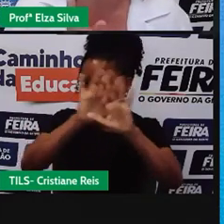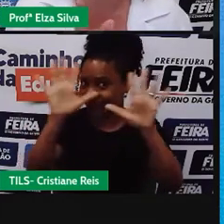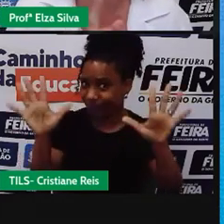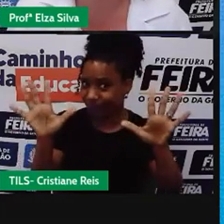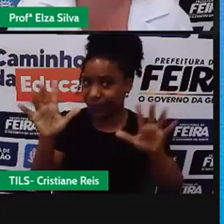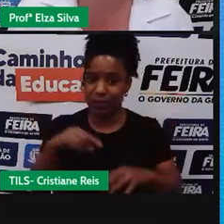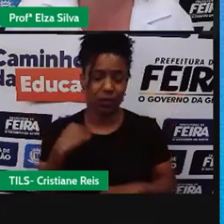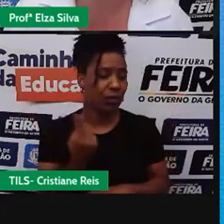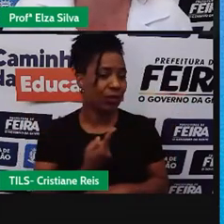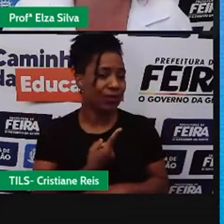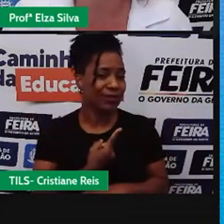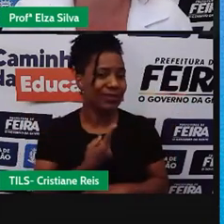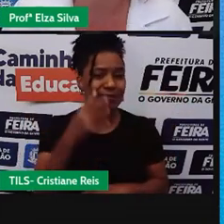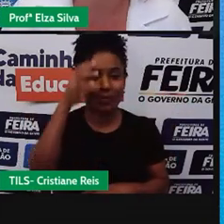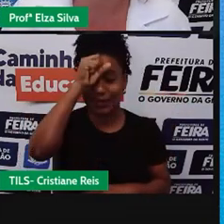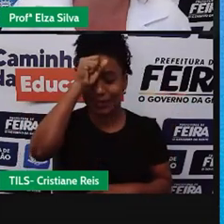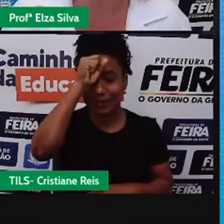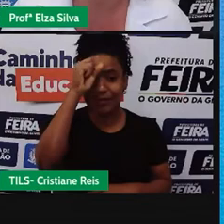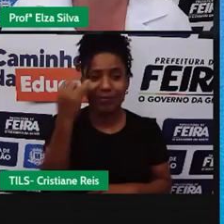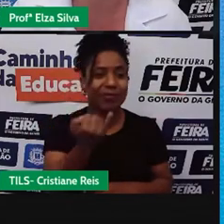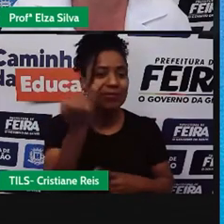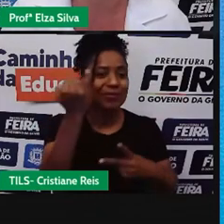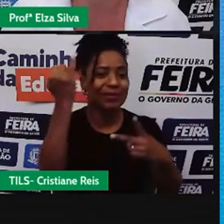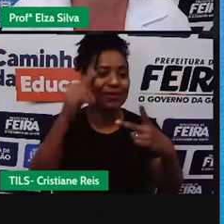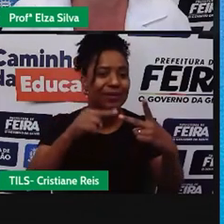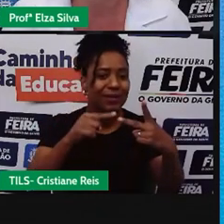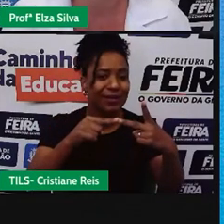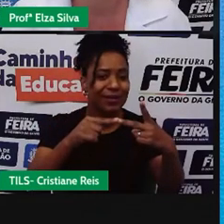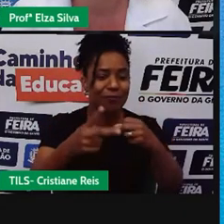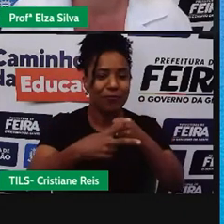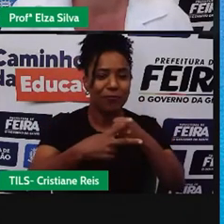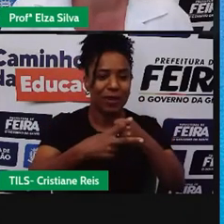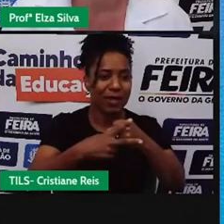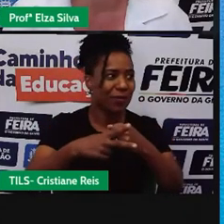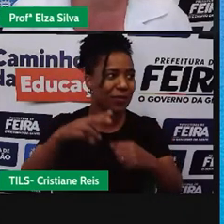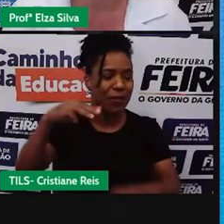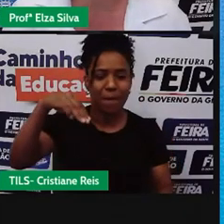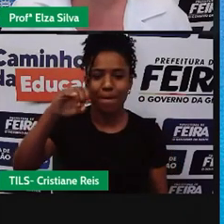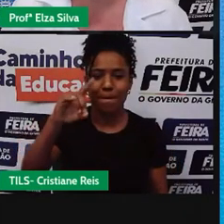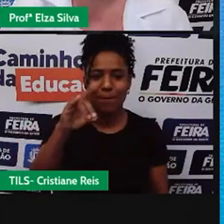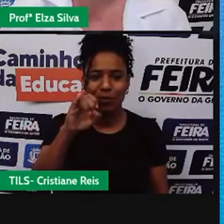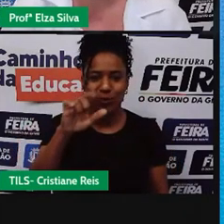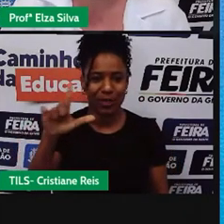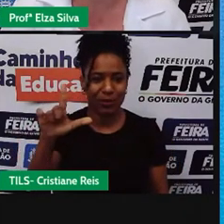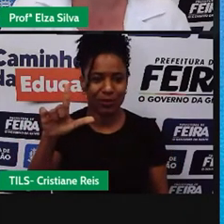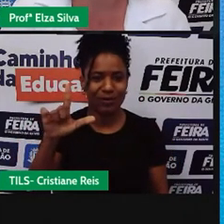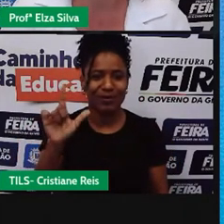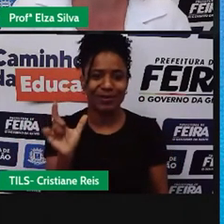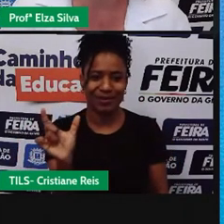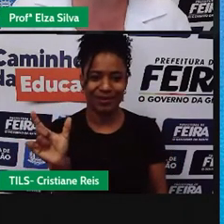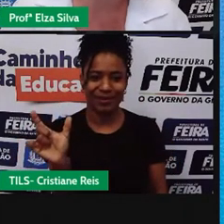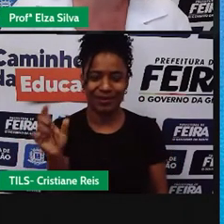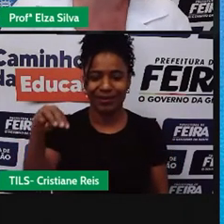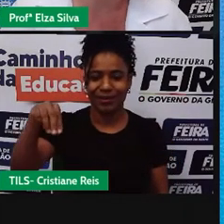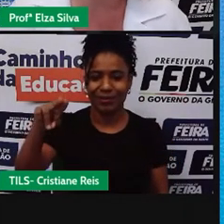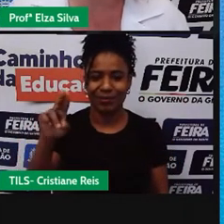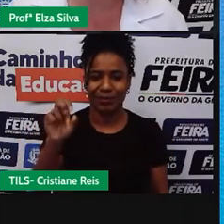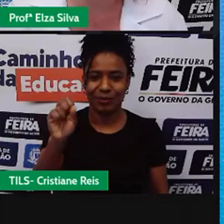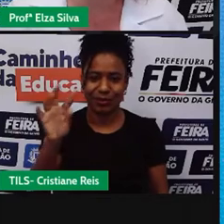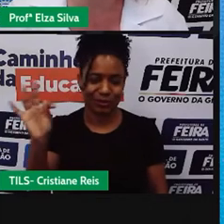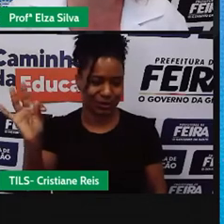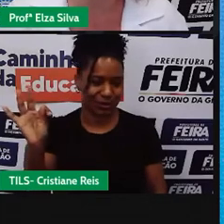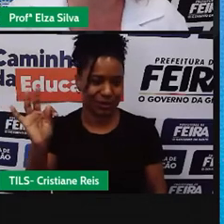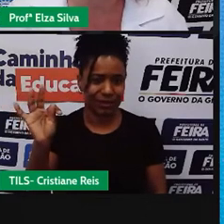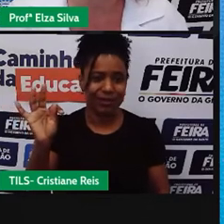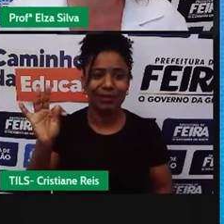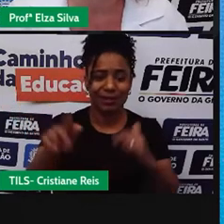Aprendemos também sobre o verbo modal must. Ele é geralmente utilizado em anúncios